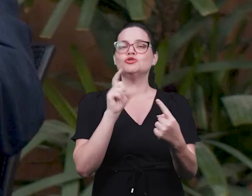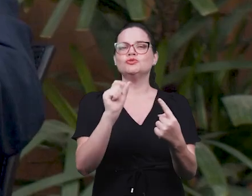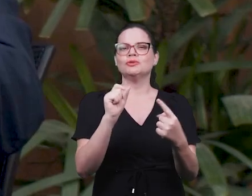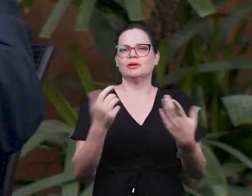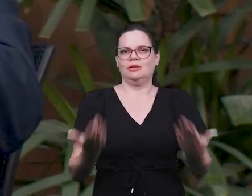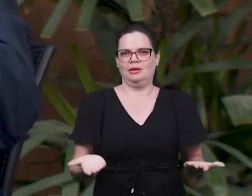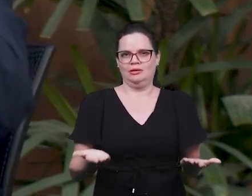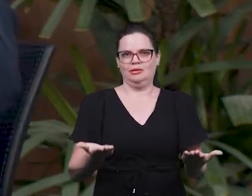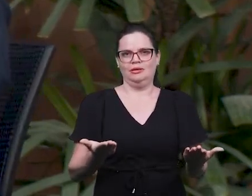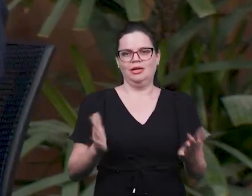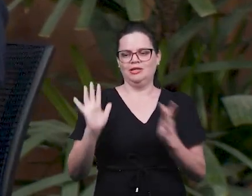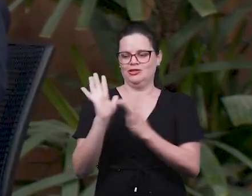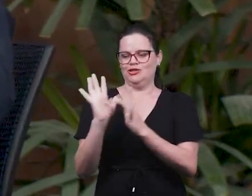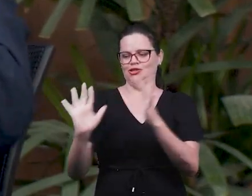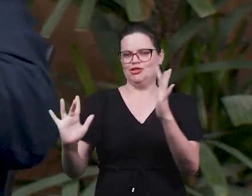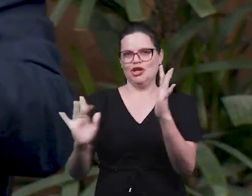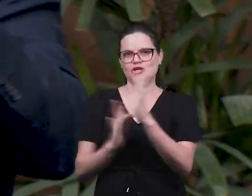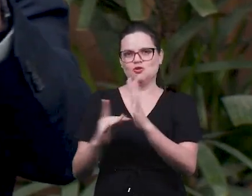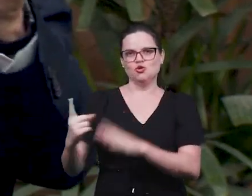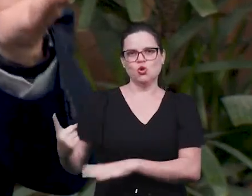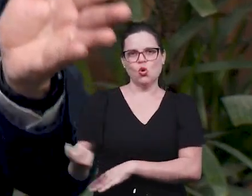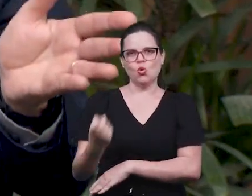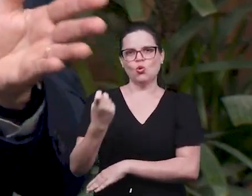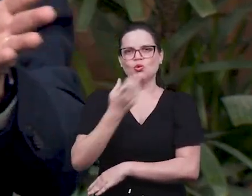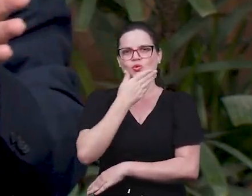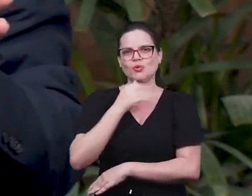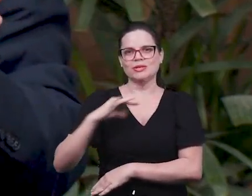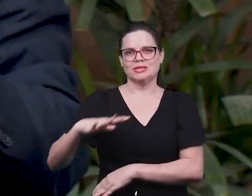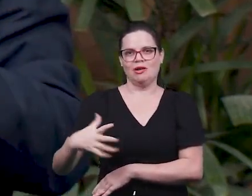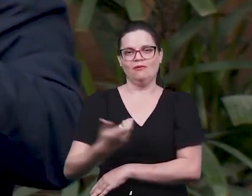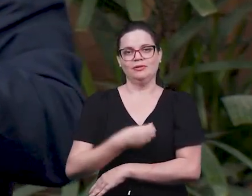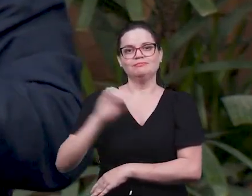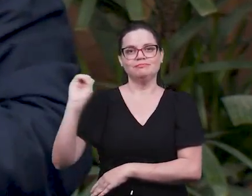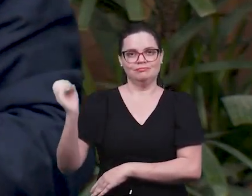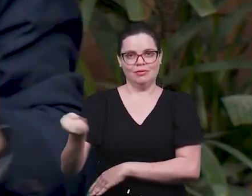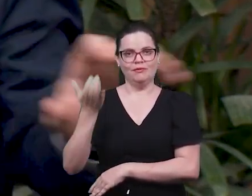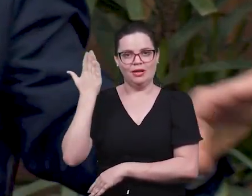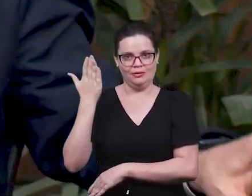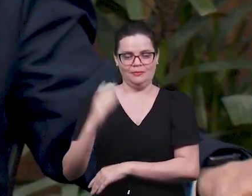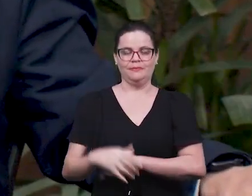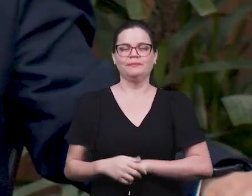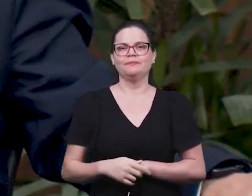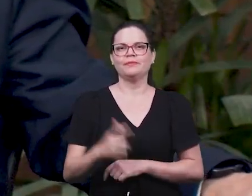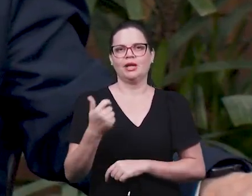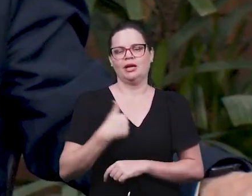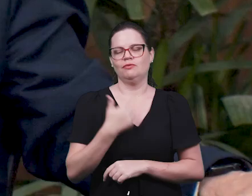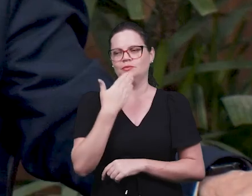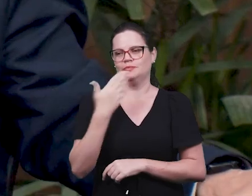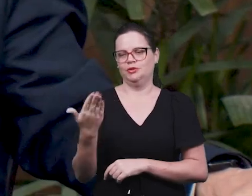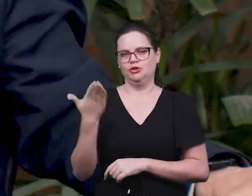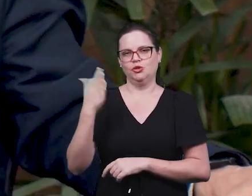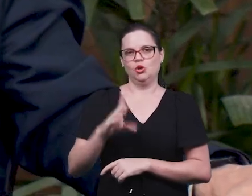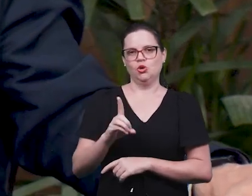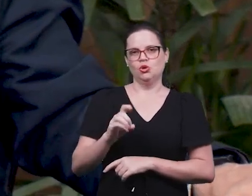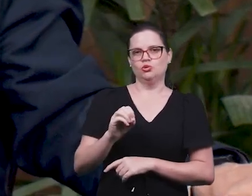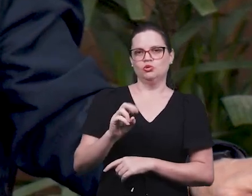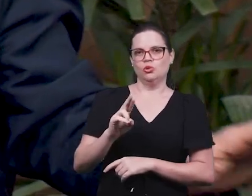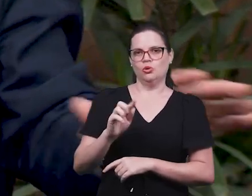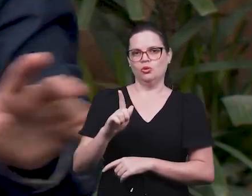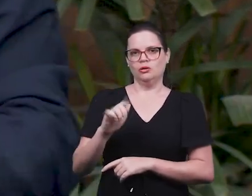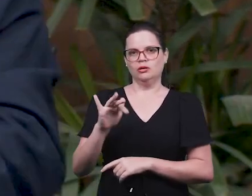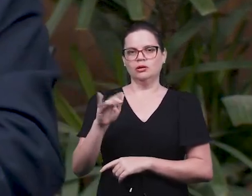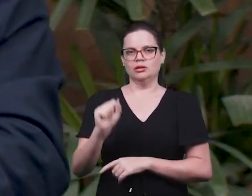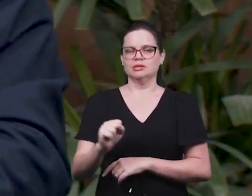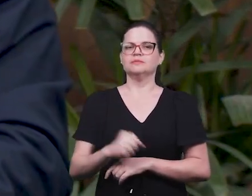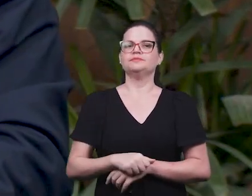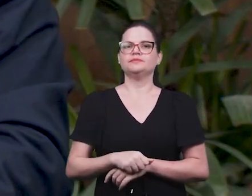revelar Jesus como o único e suficiente Salvador. Eu vou ler aqui, vou passar para o Douglas,